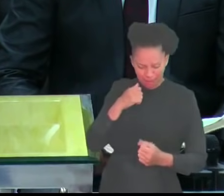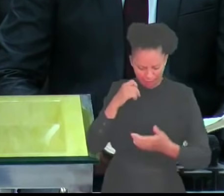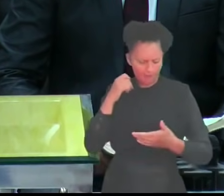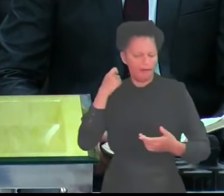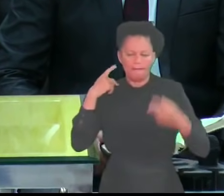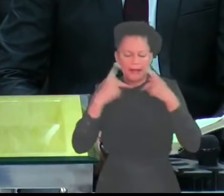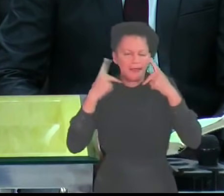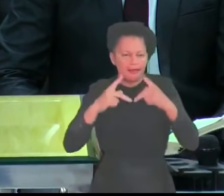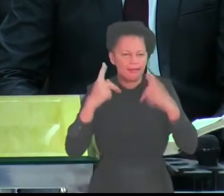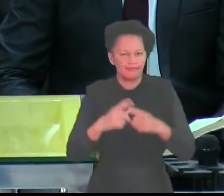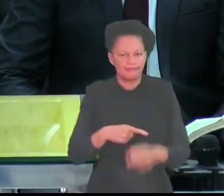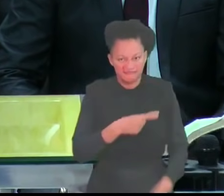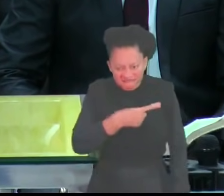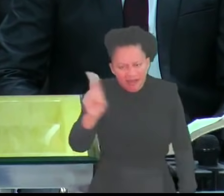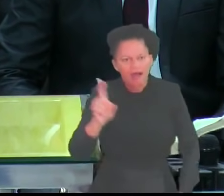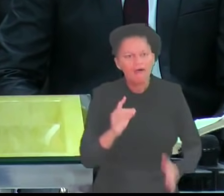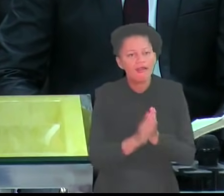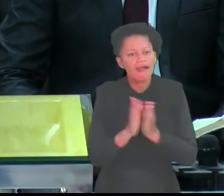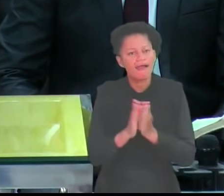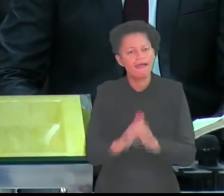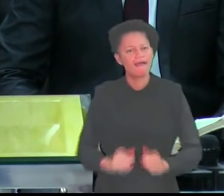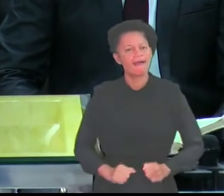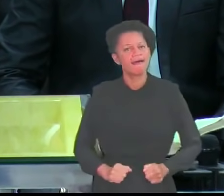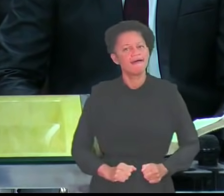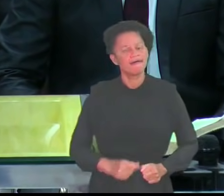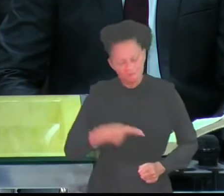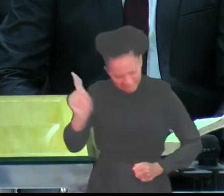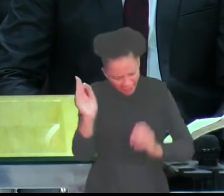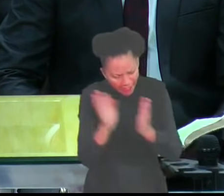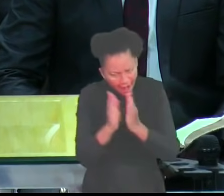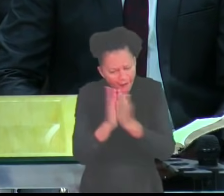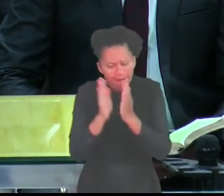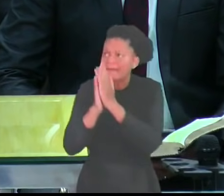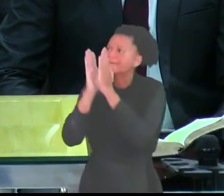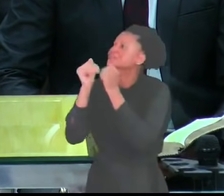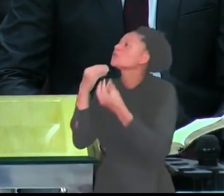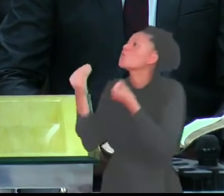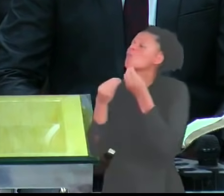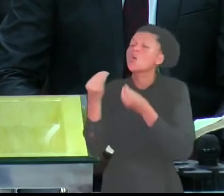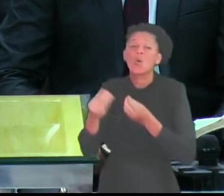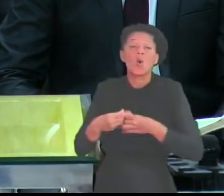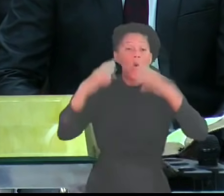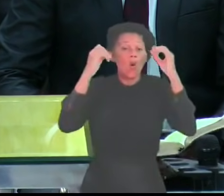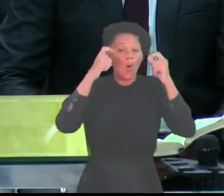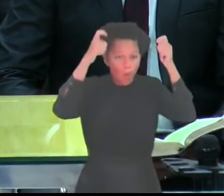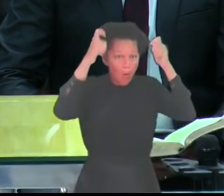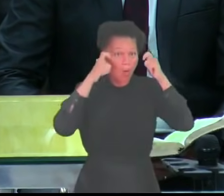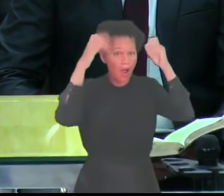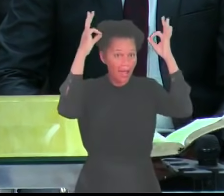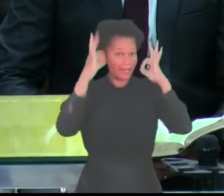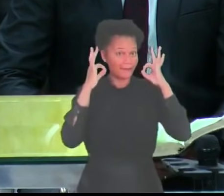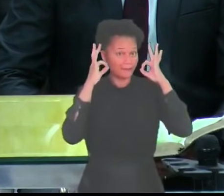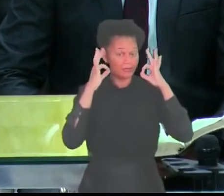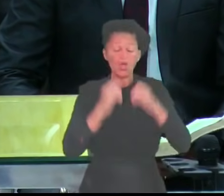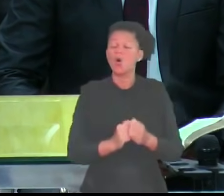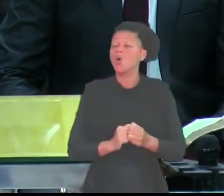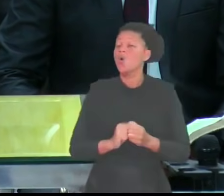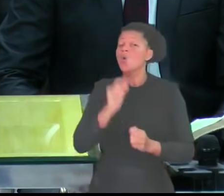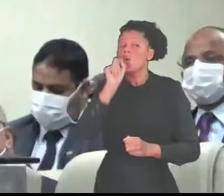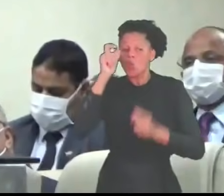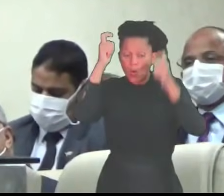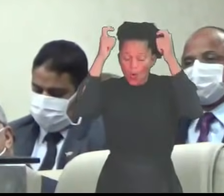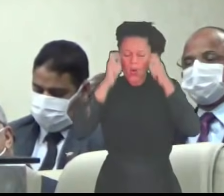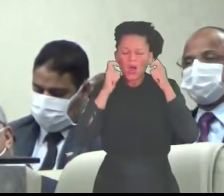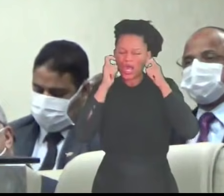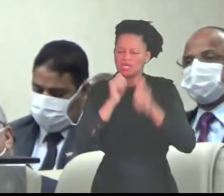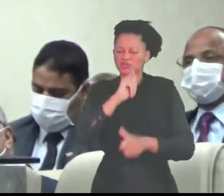Eu não preciso. Vá orar não, bichinho. Vá orar não. O rei Josafá, ou melhor, o rei Jorão não orou.